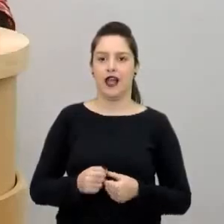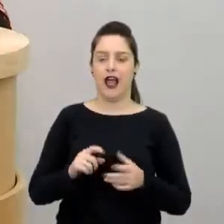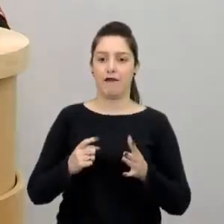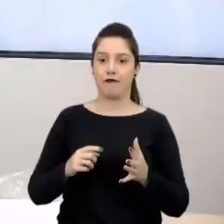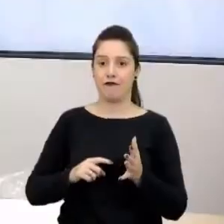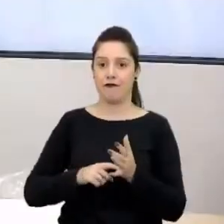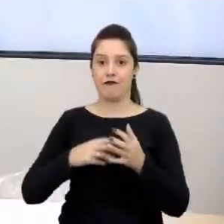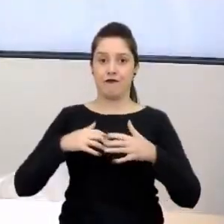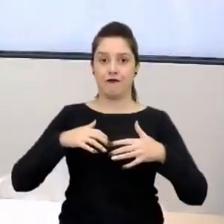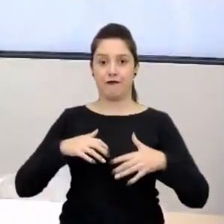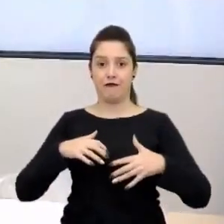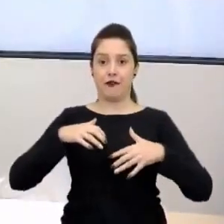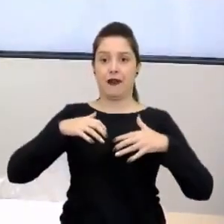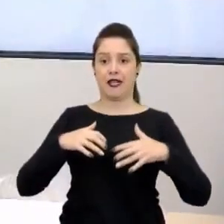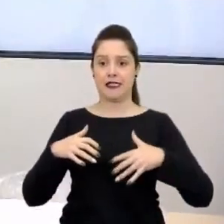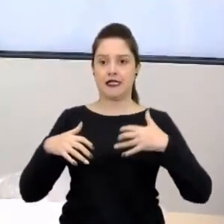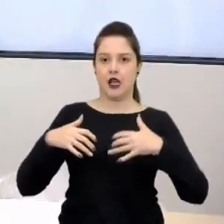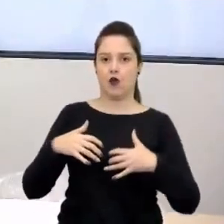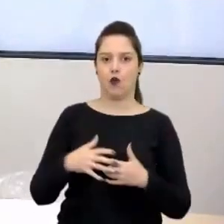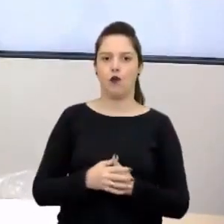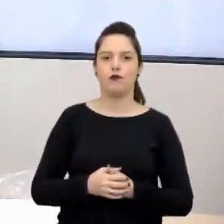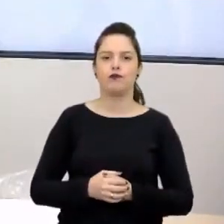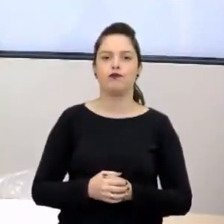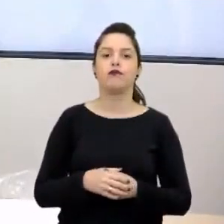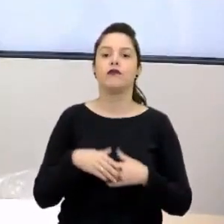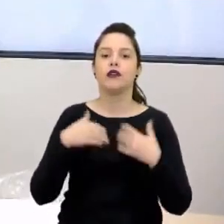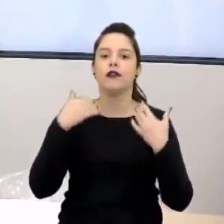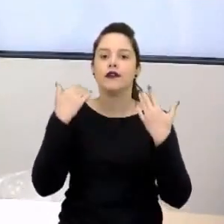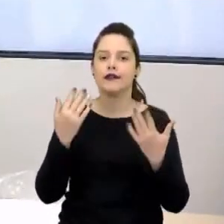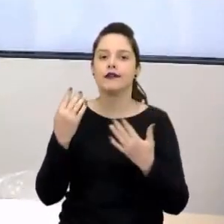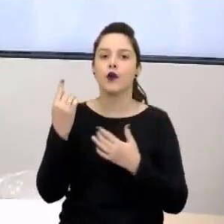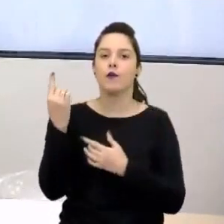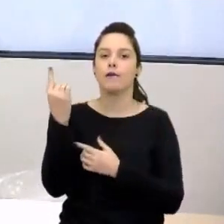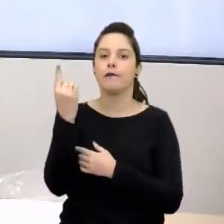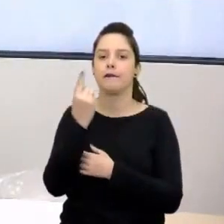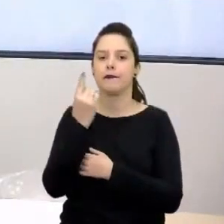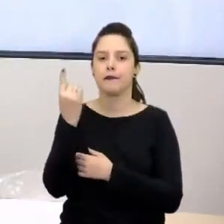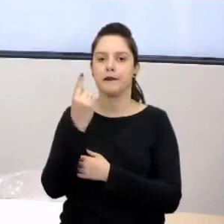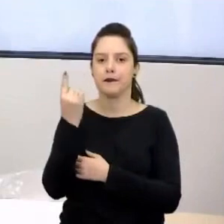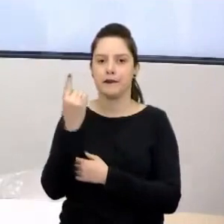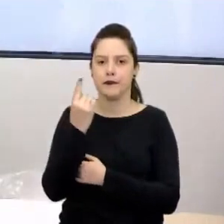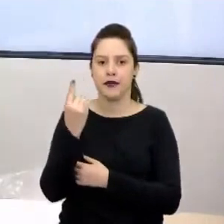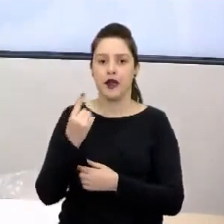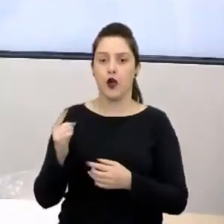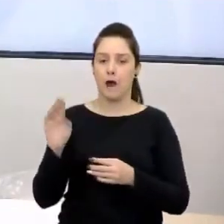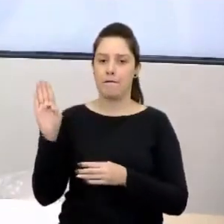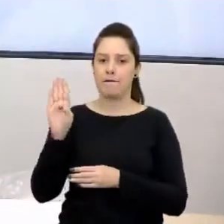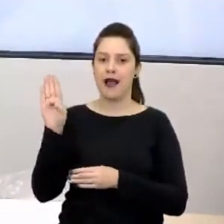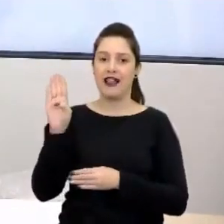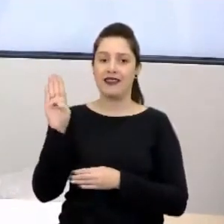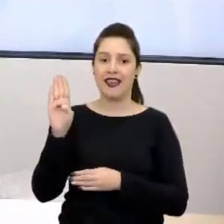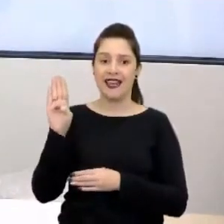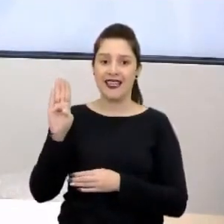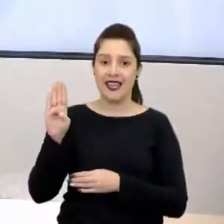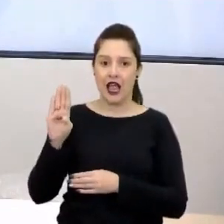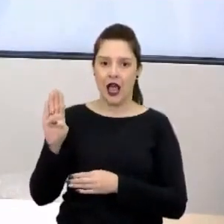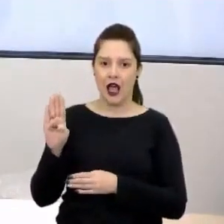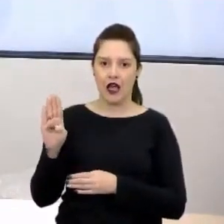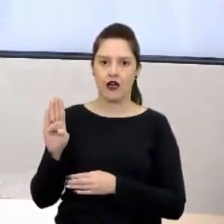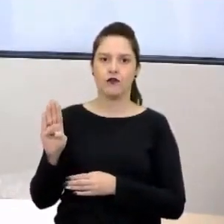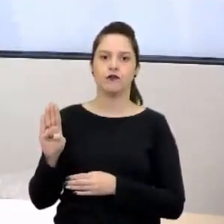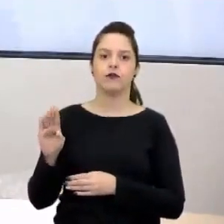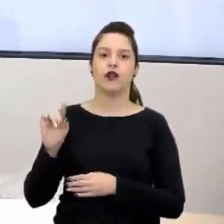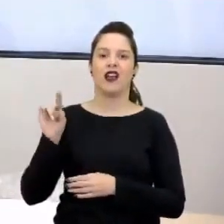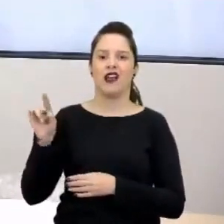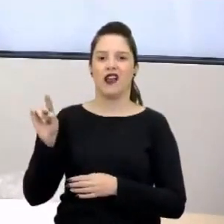vibração. A vibração. Então, primeiro, eu vou montar o da bateria. Por quê? Porque as baterias, elas estão meio fracas.